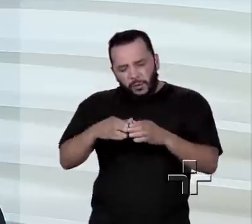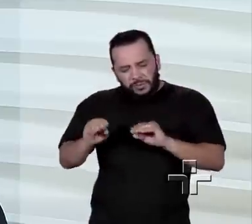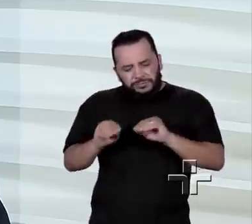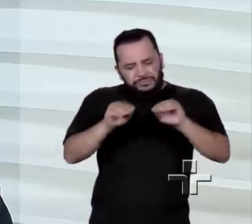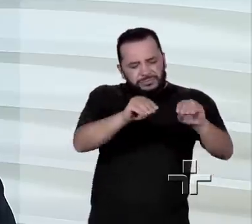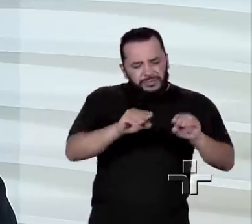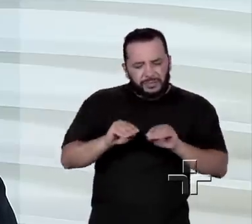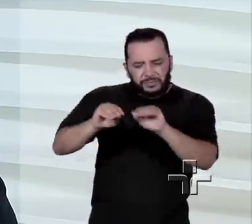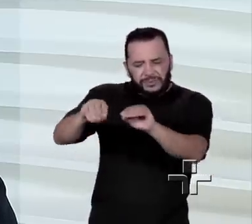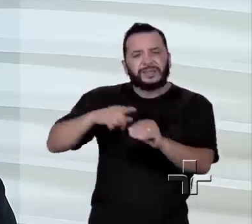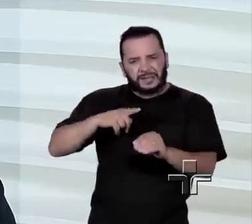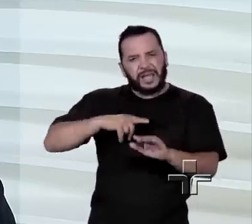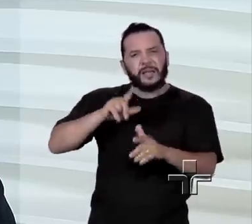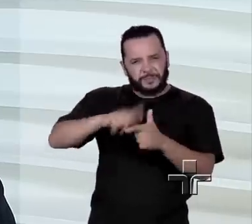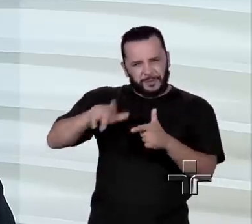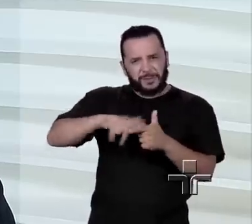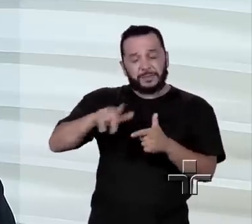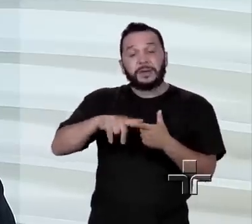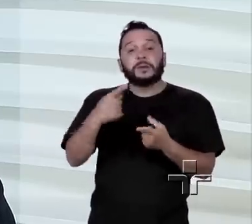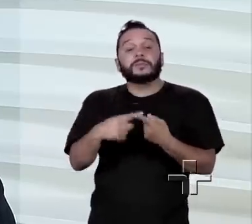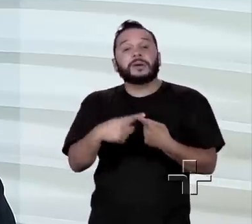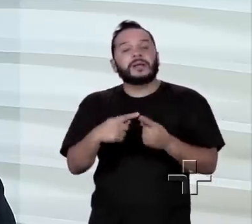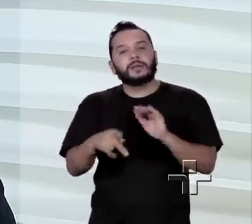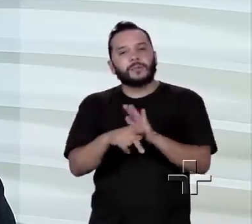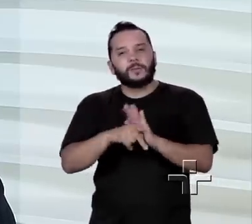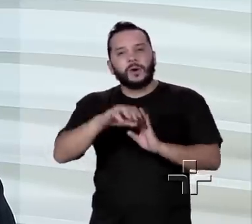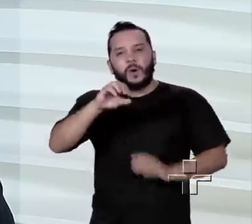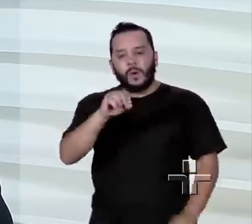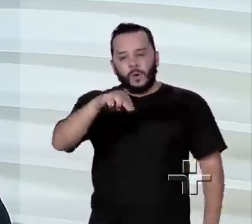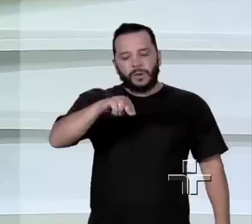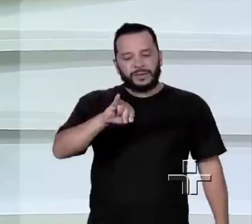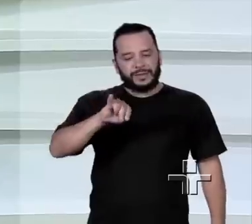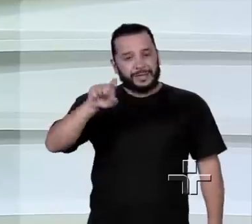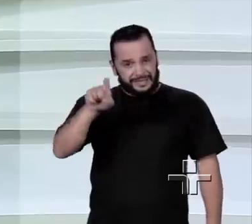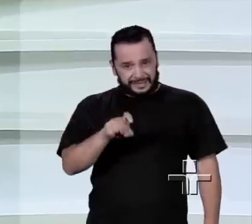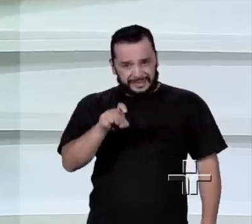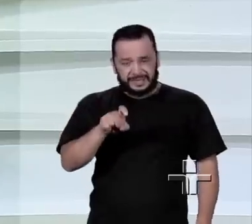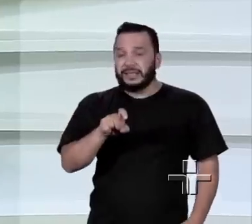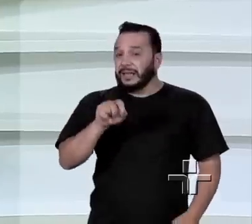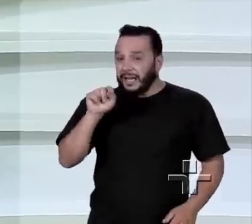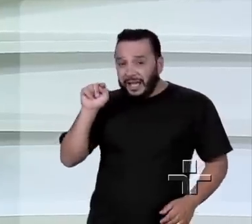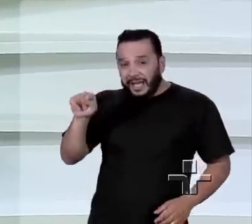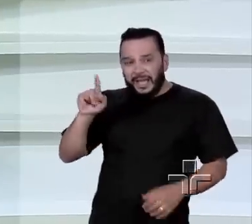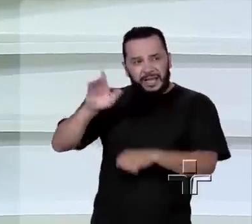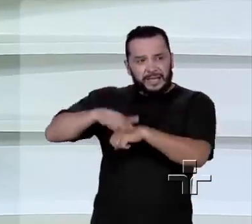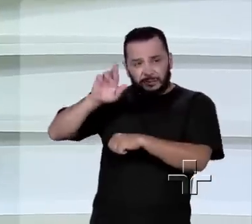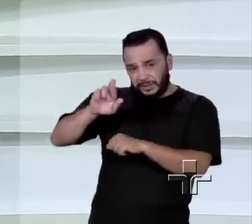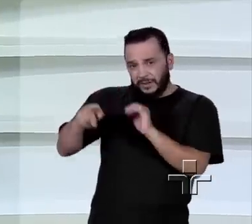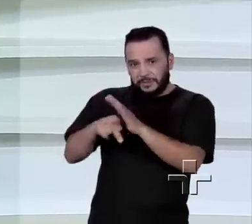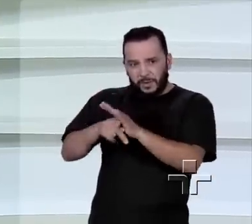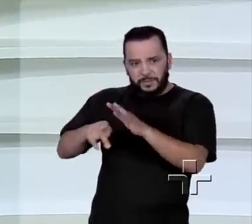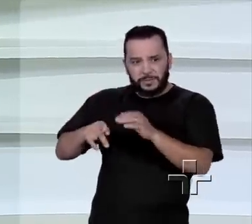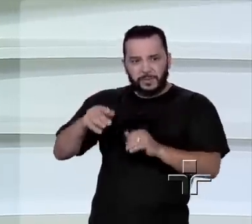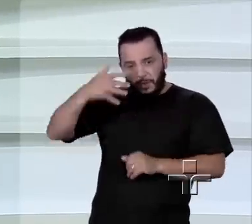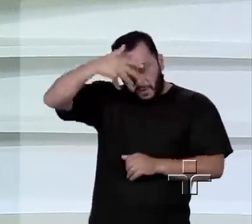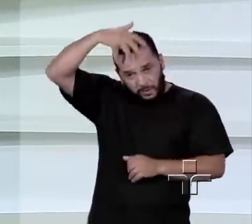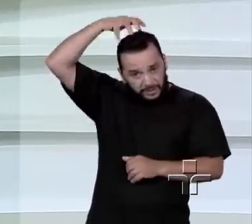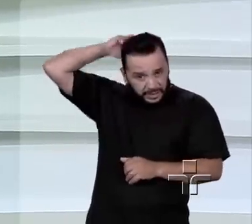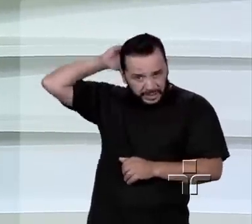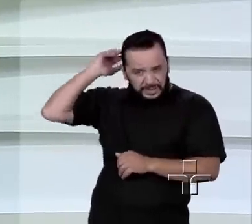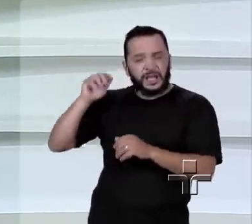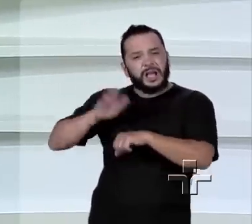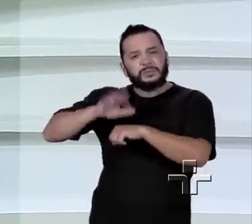bastidores, sobre a atuação do ministro Onyx Lorenzoni, que é, em tese, a pessoa que vai ser encarregada da articulação do governo. Sem a